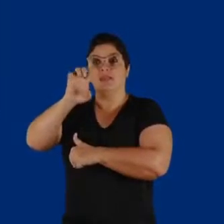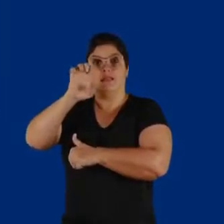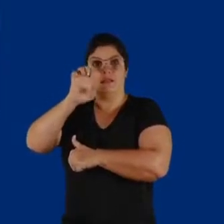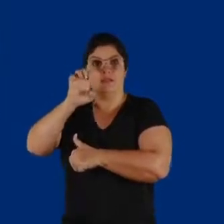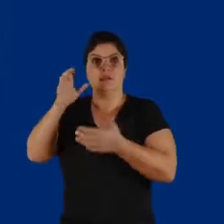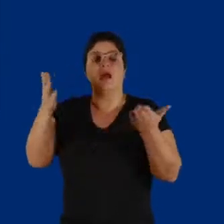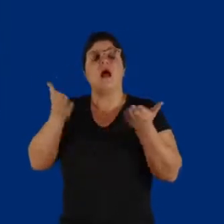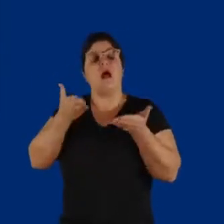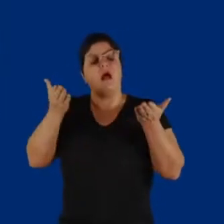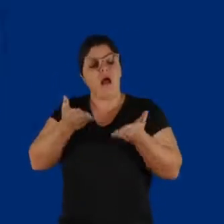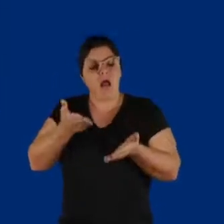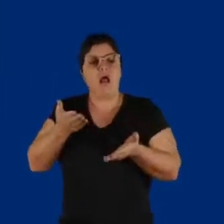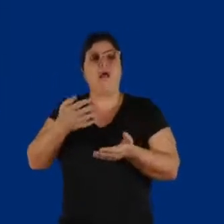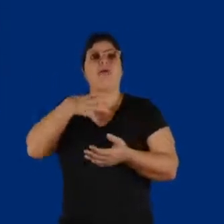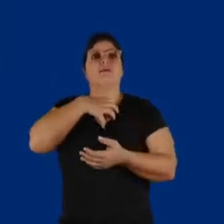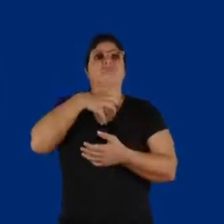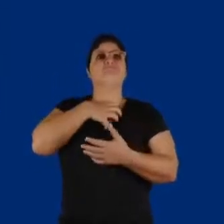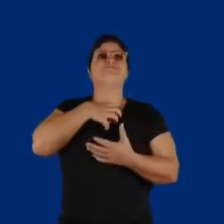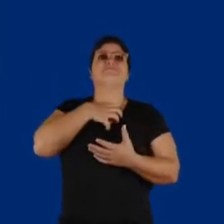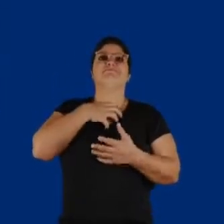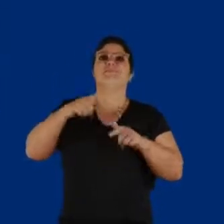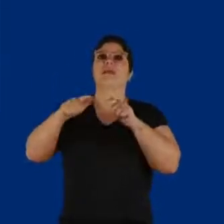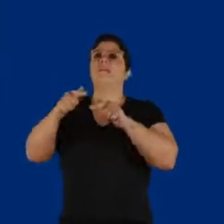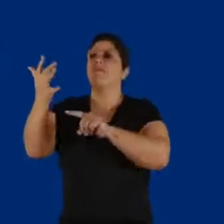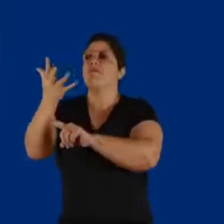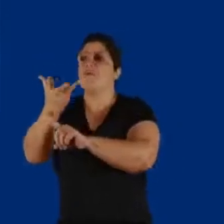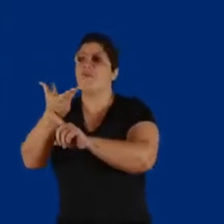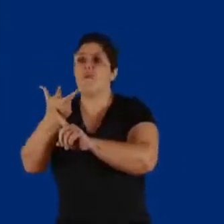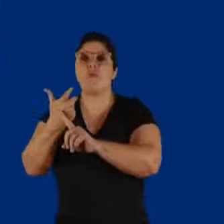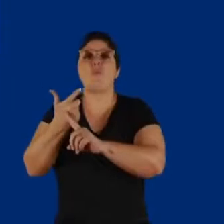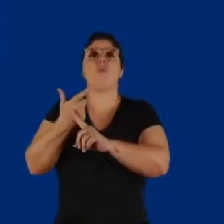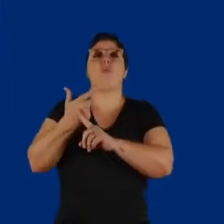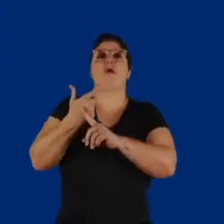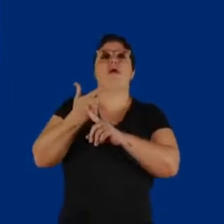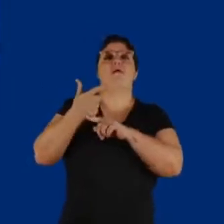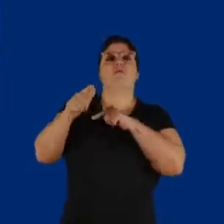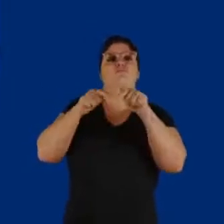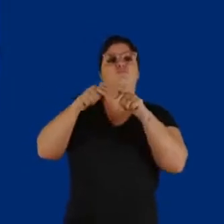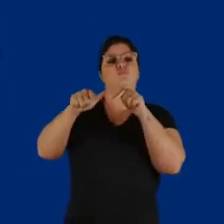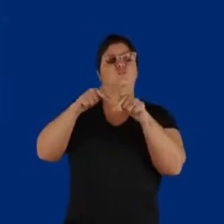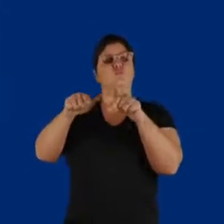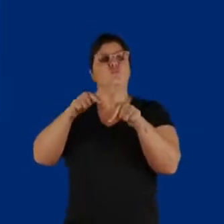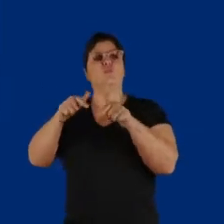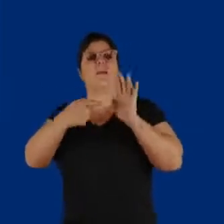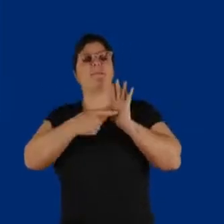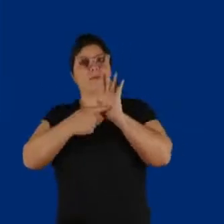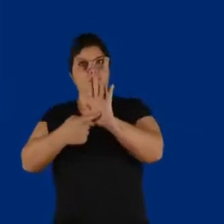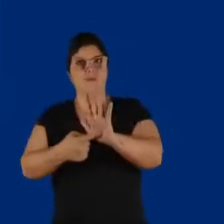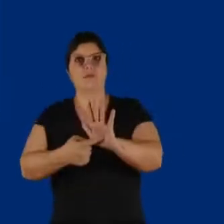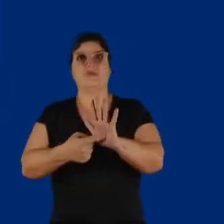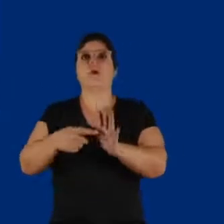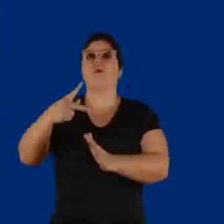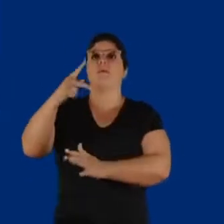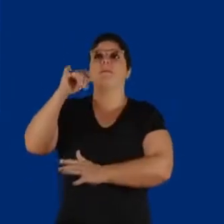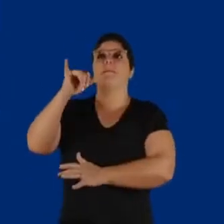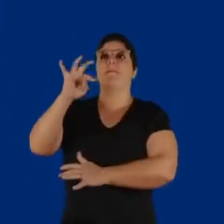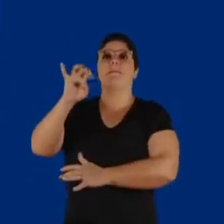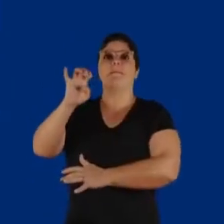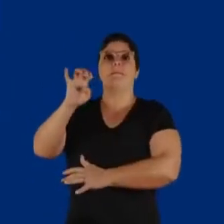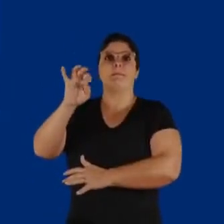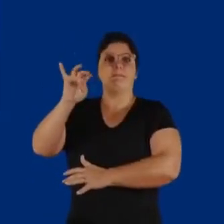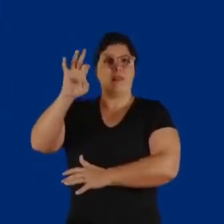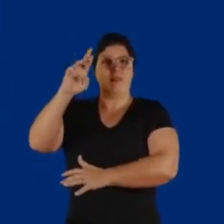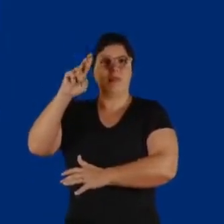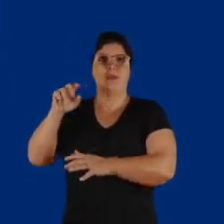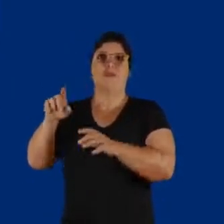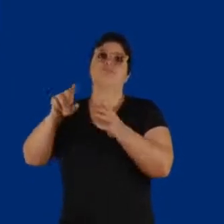Né? Todas as pessoas que trabalham com arte, com performance, né? Que tem ela citou muito bem o Peter Brook, o Jacques Arpin,